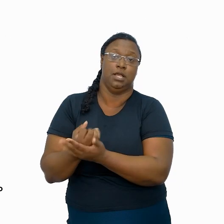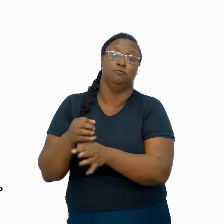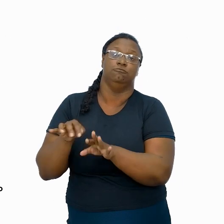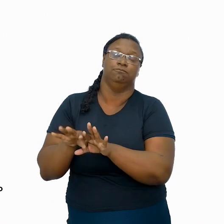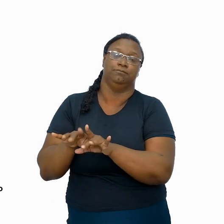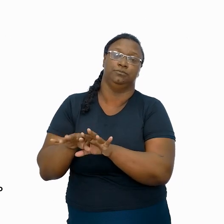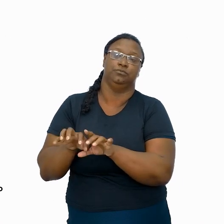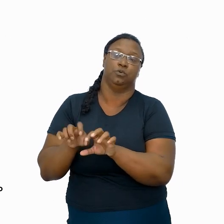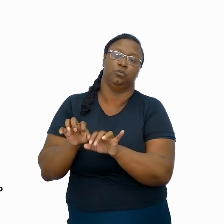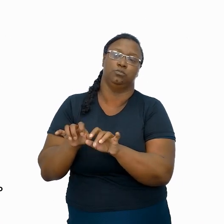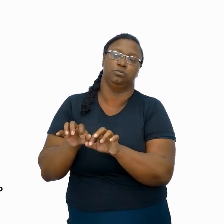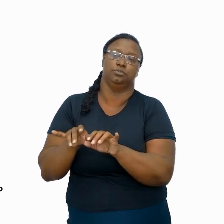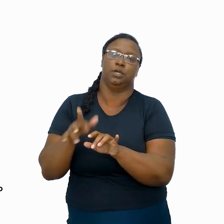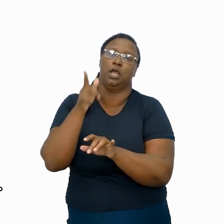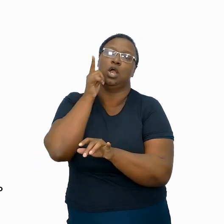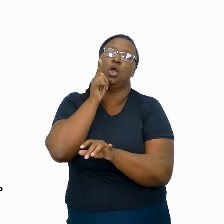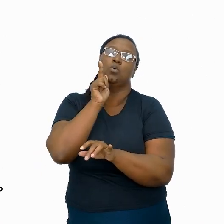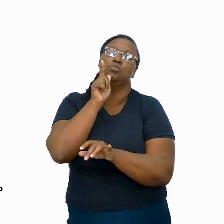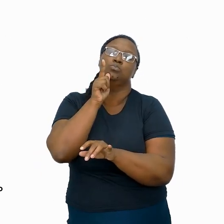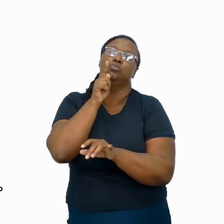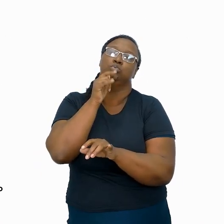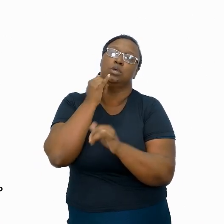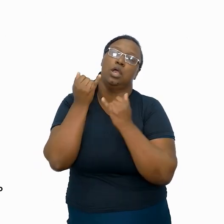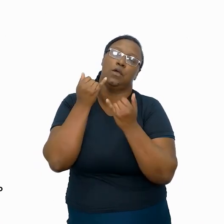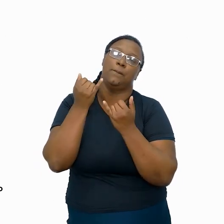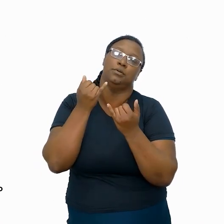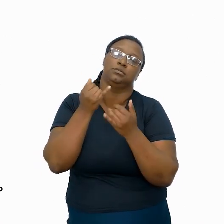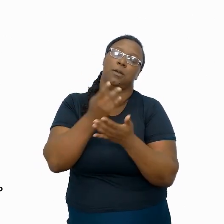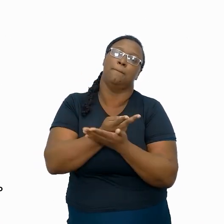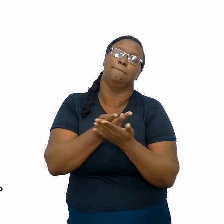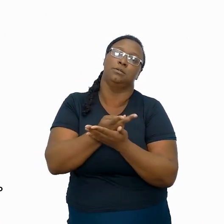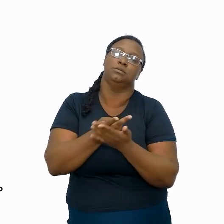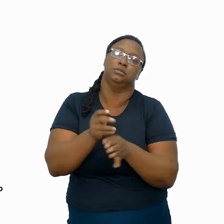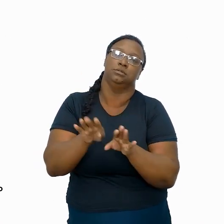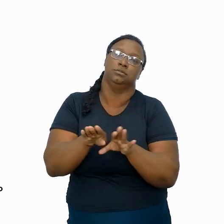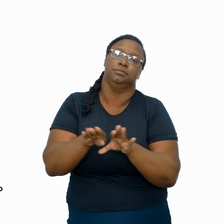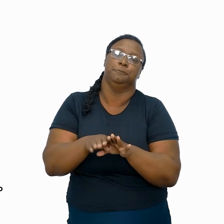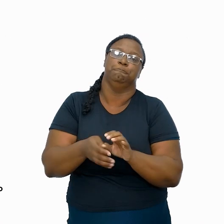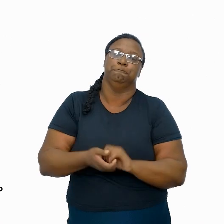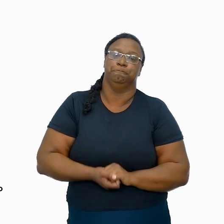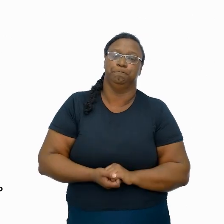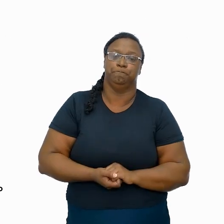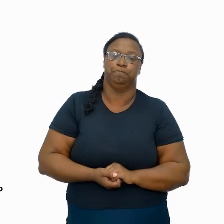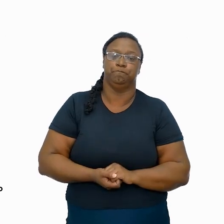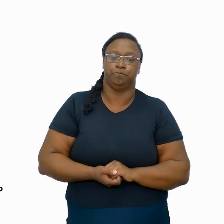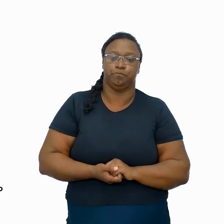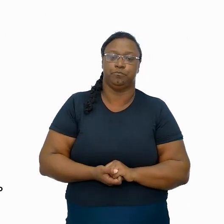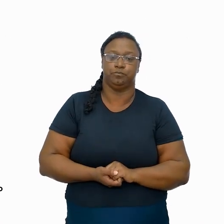adquirir, né, informações para sua pesquisa mesmo.